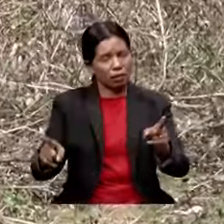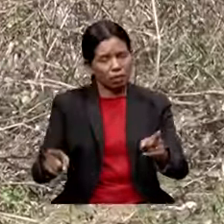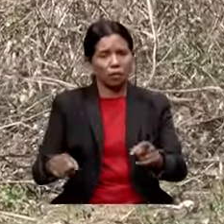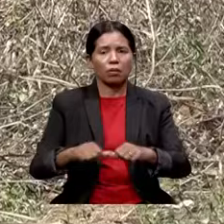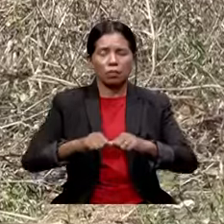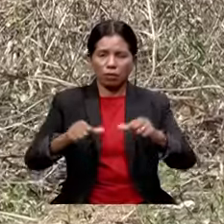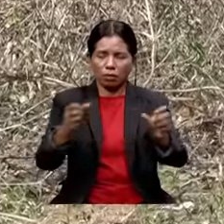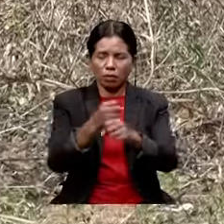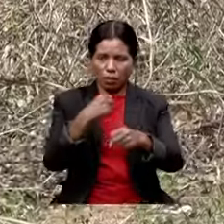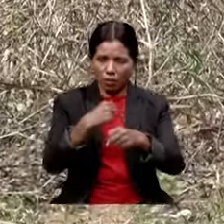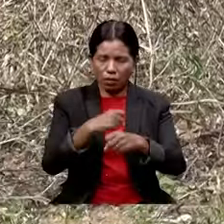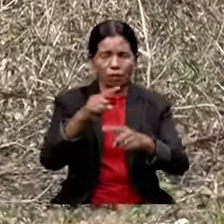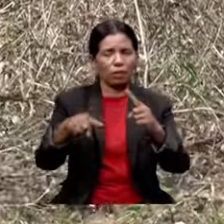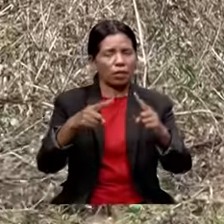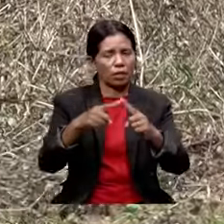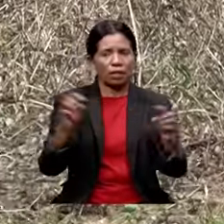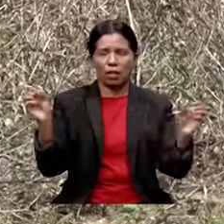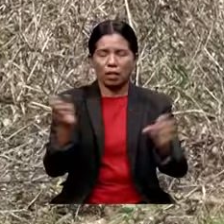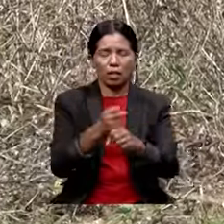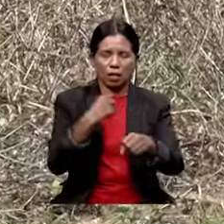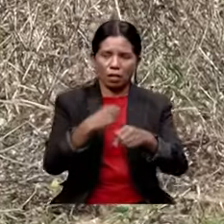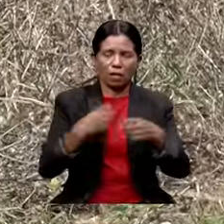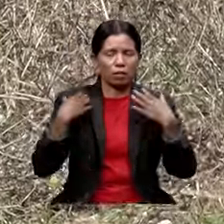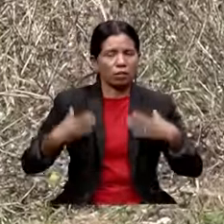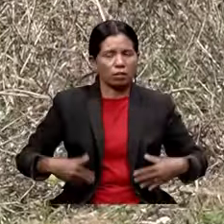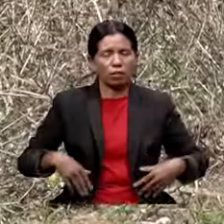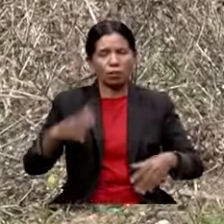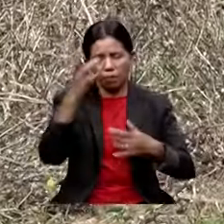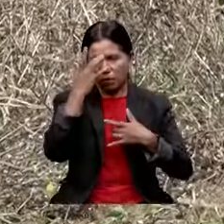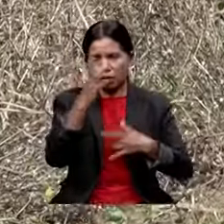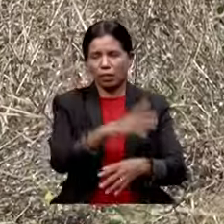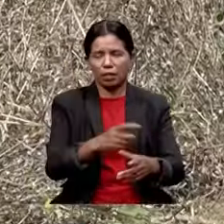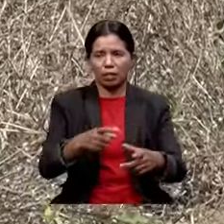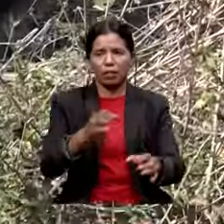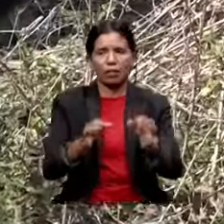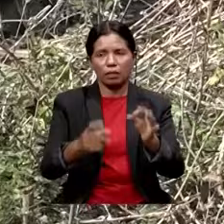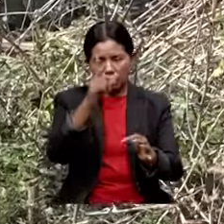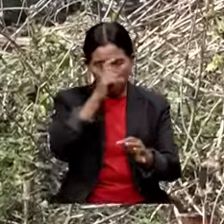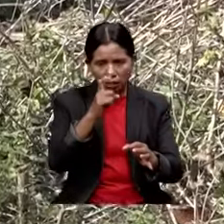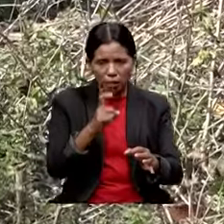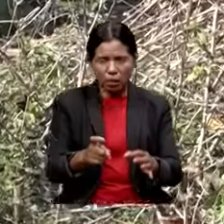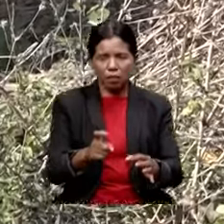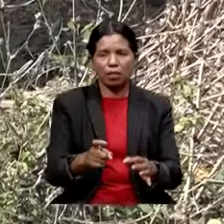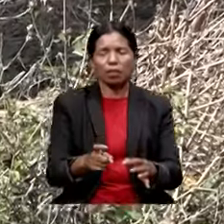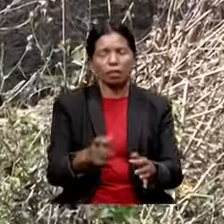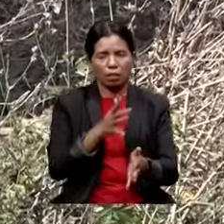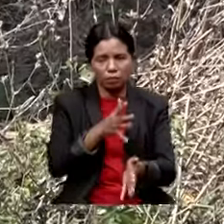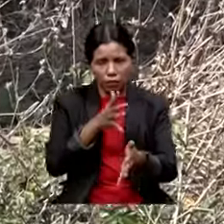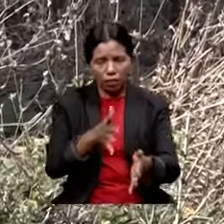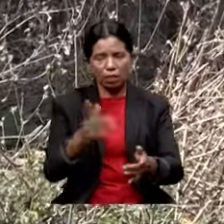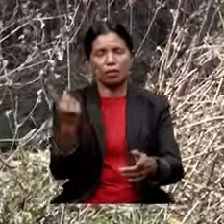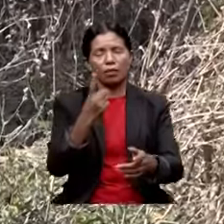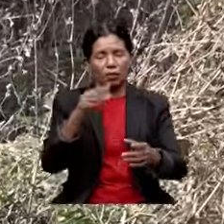continua halo tamba bangira la halo isin lolong moras. Tamba ne, maski ho idade avansado ona nia na fatin halo tos